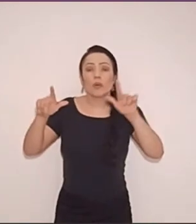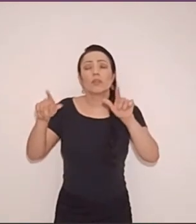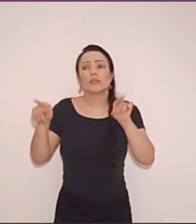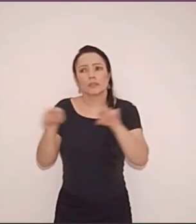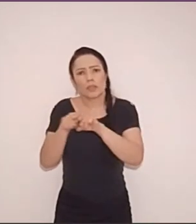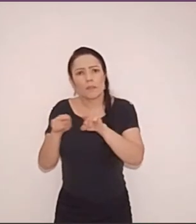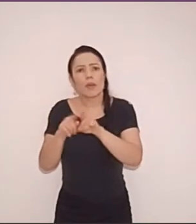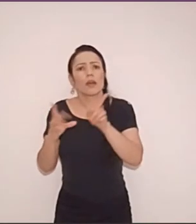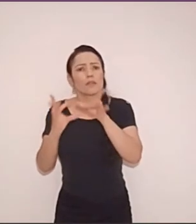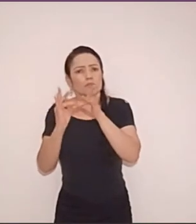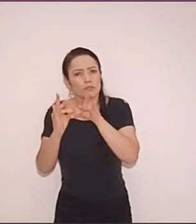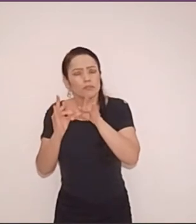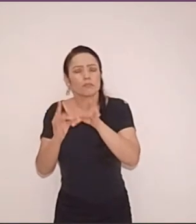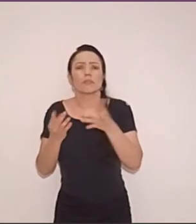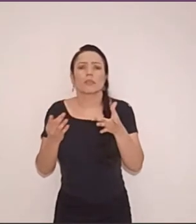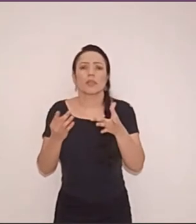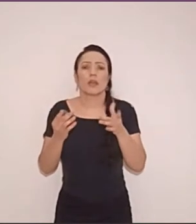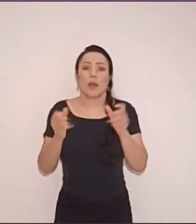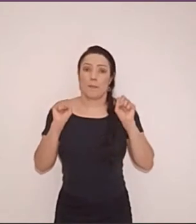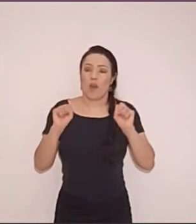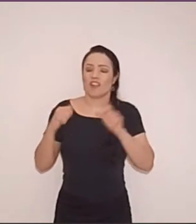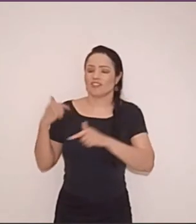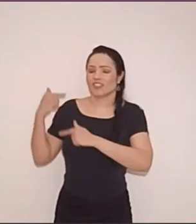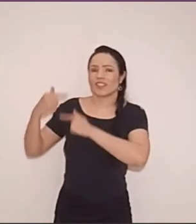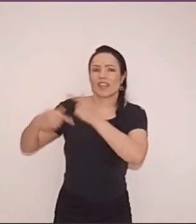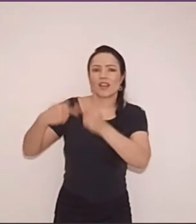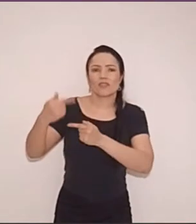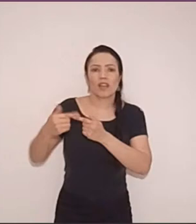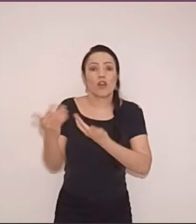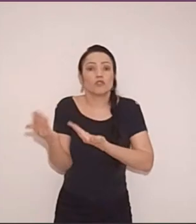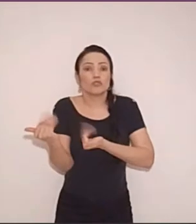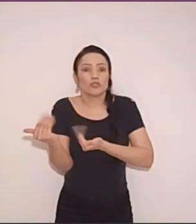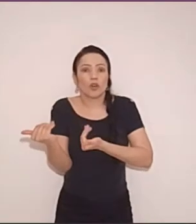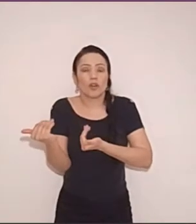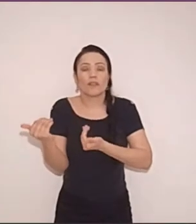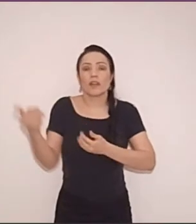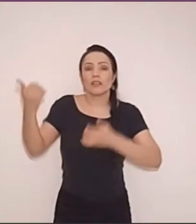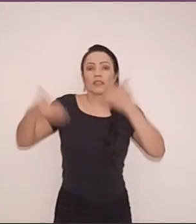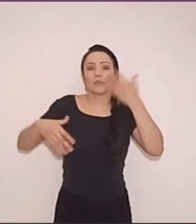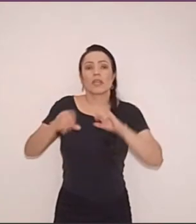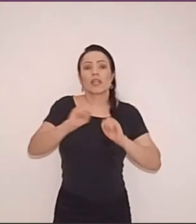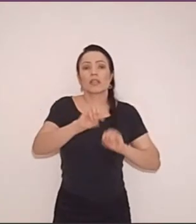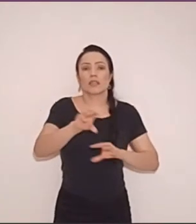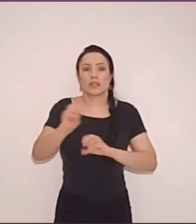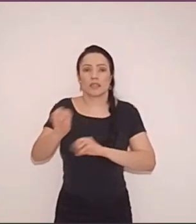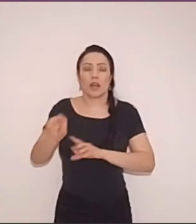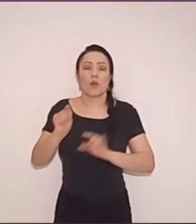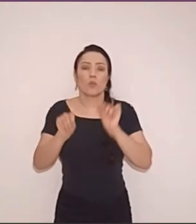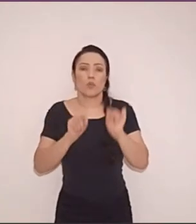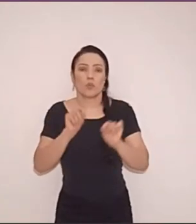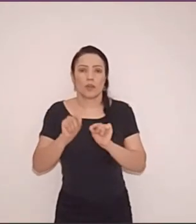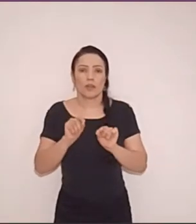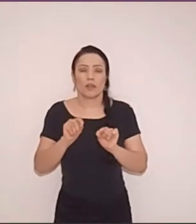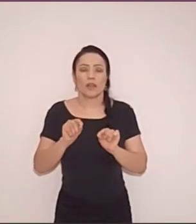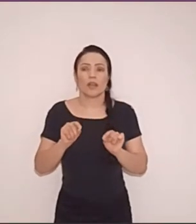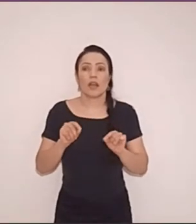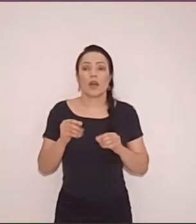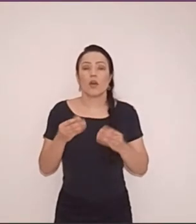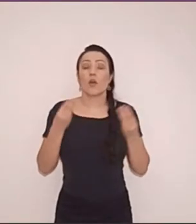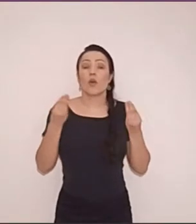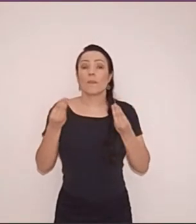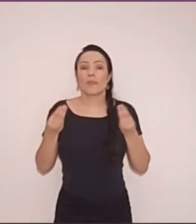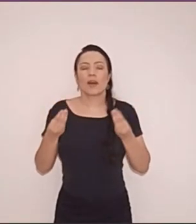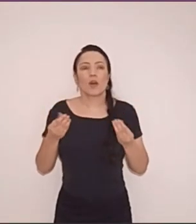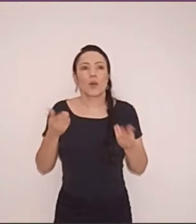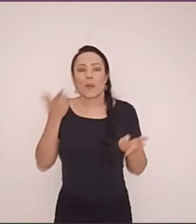produzir para gerações mais jovens é narrativas que vão dizer o segundo a Trama de uma